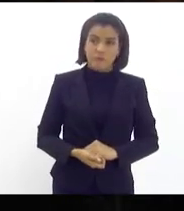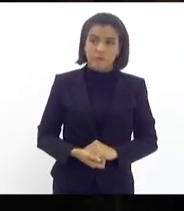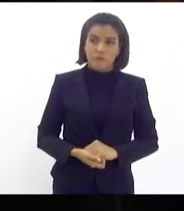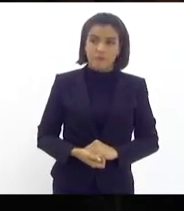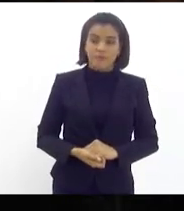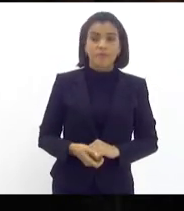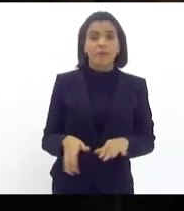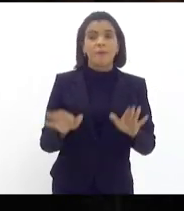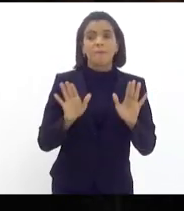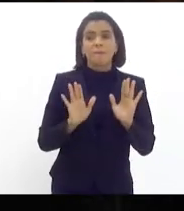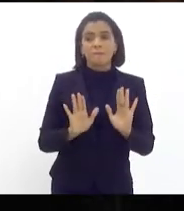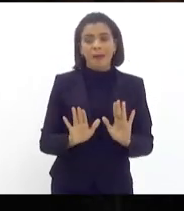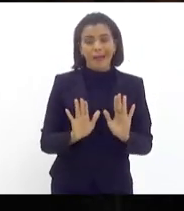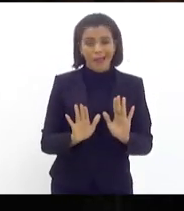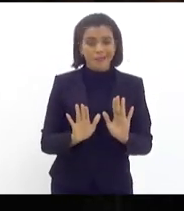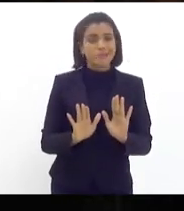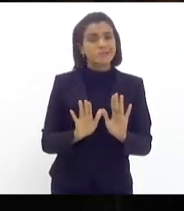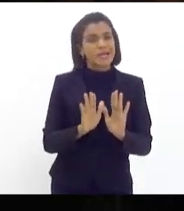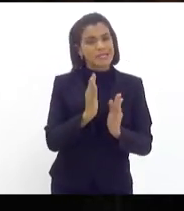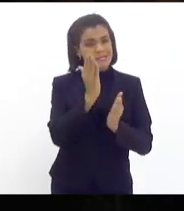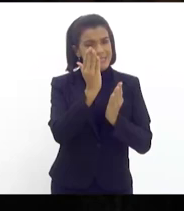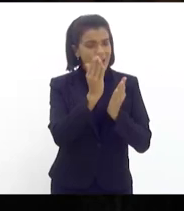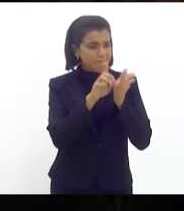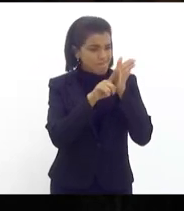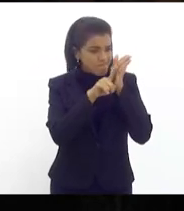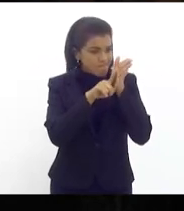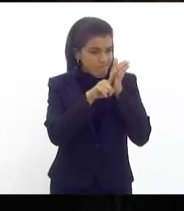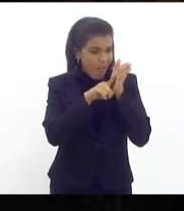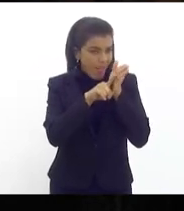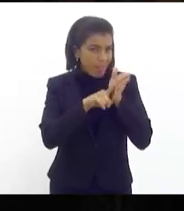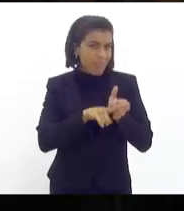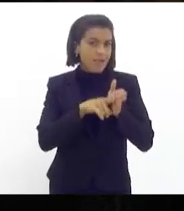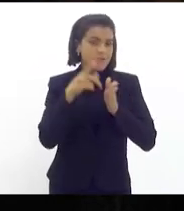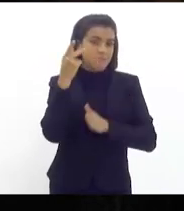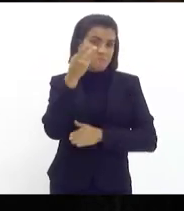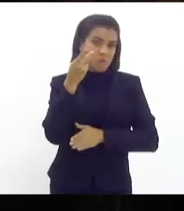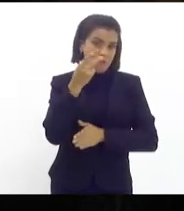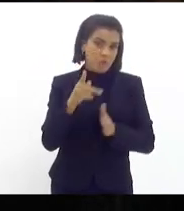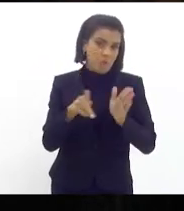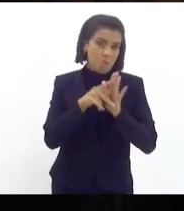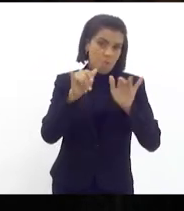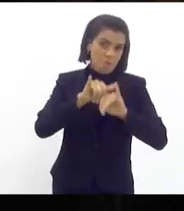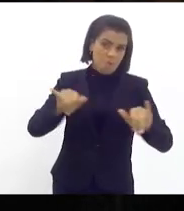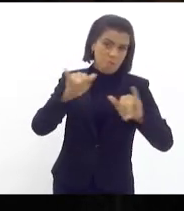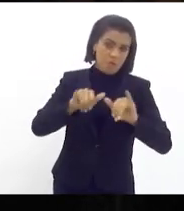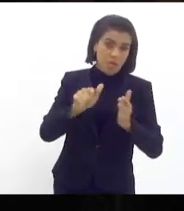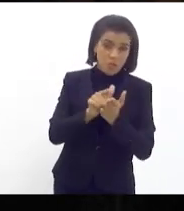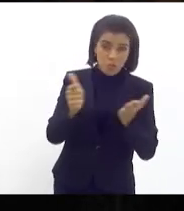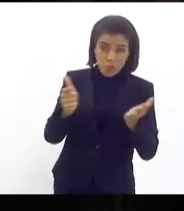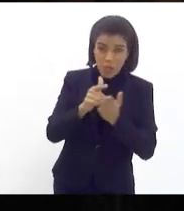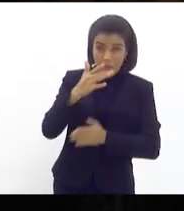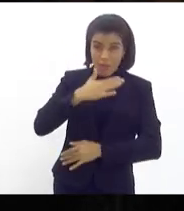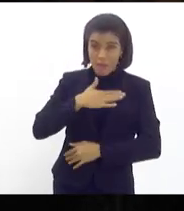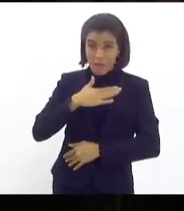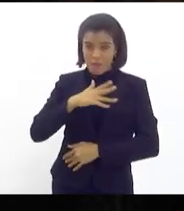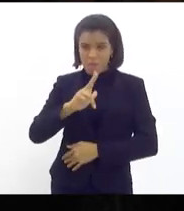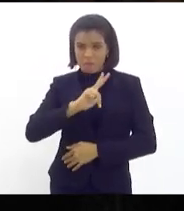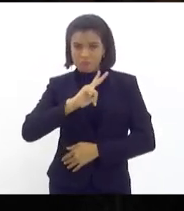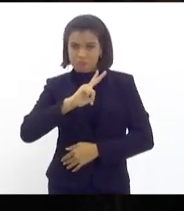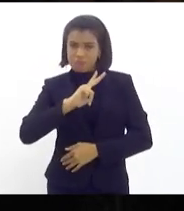Mas além dessas análises políticas que estão nos jornais eu resolvi fazer uma análise